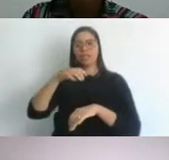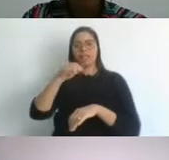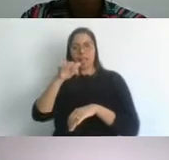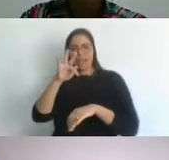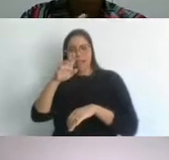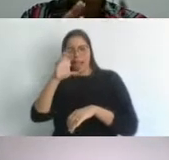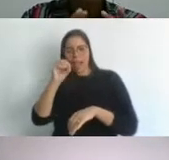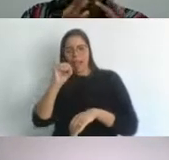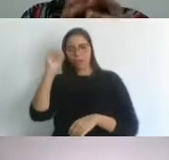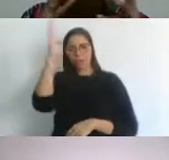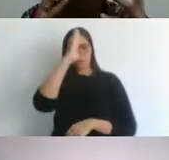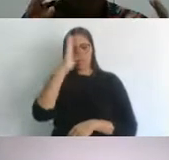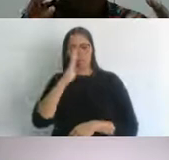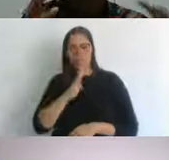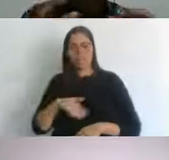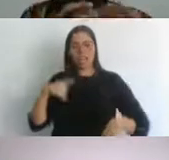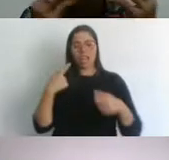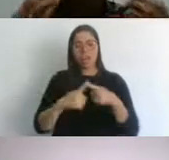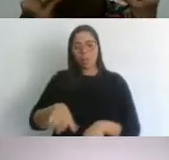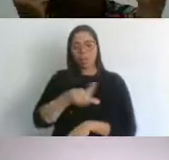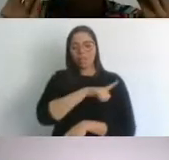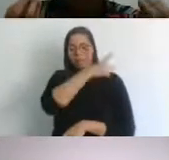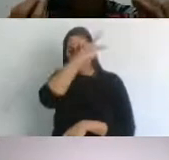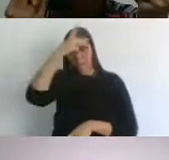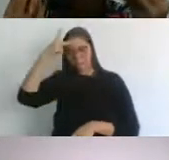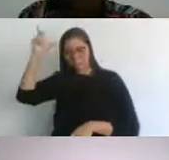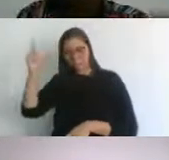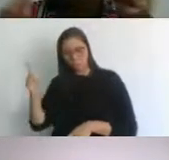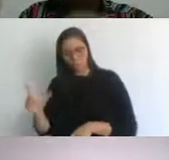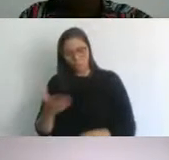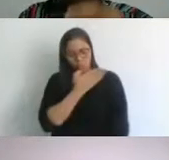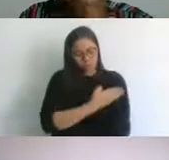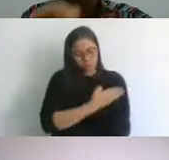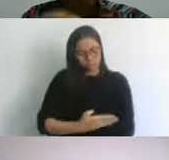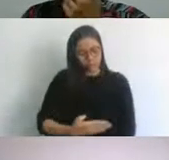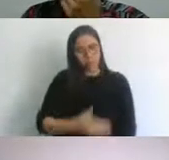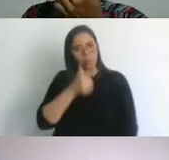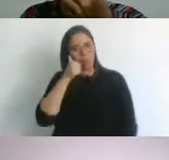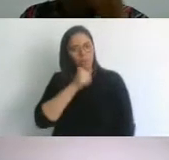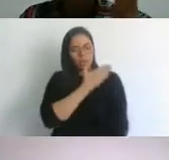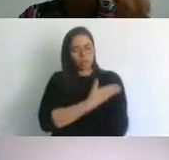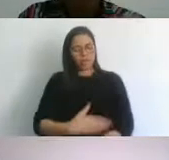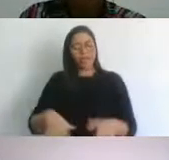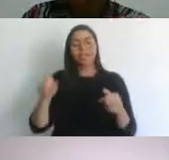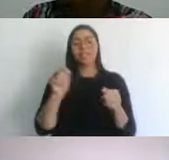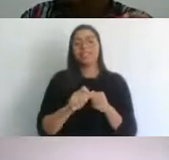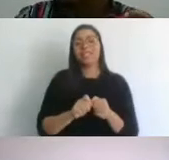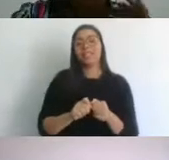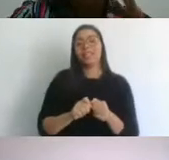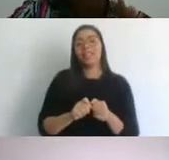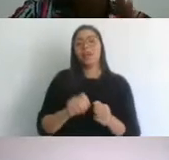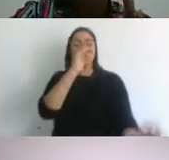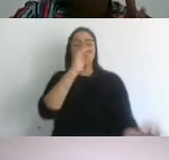por quê porque existem uma galera de mulheres brancas que estão falando estão fazendo o pênis um de colonial no Brasil